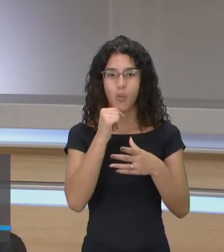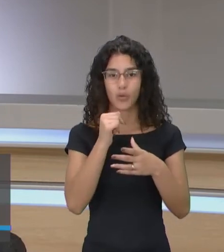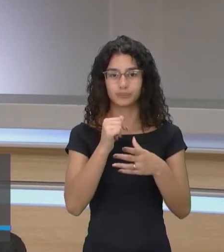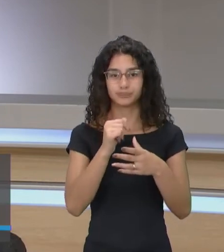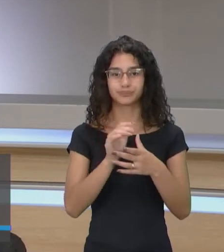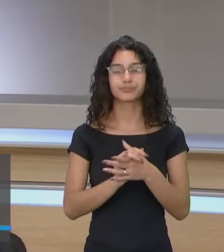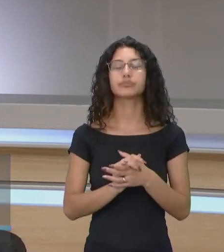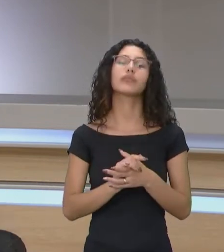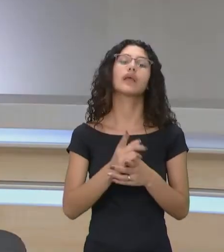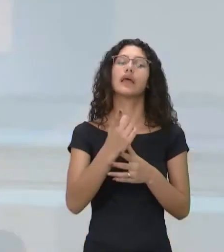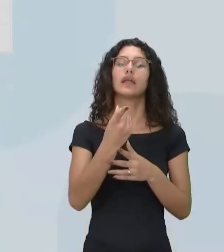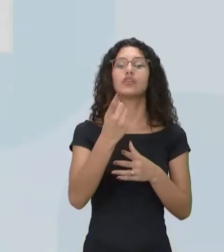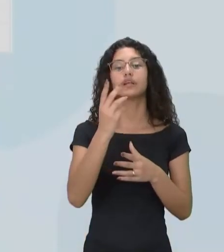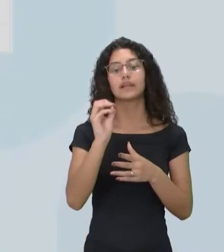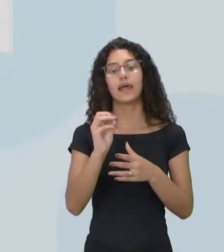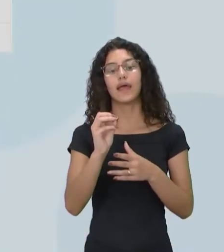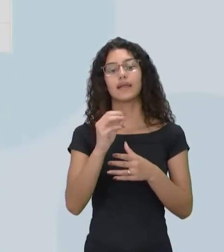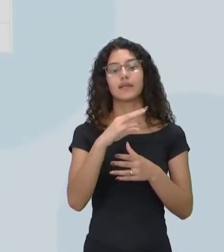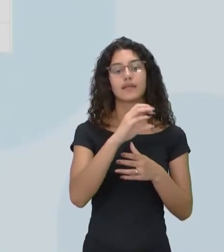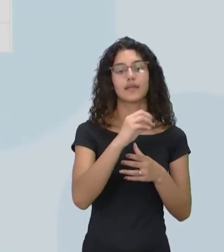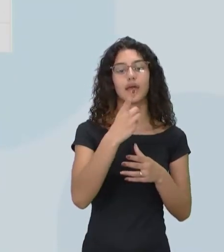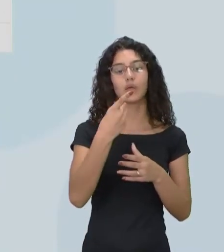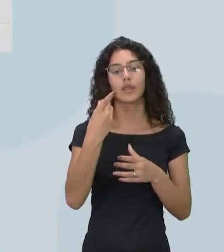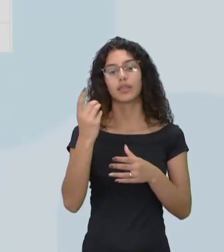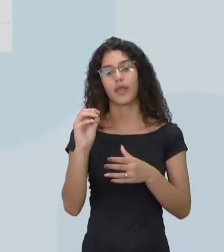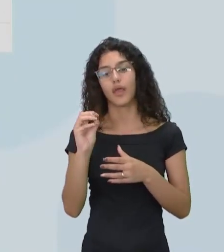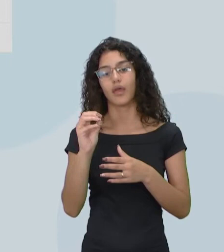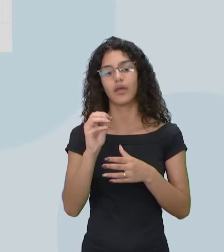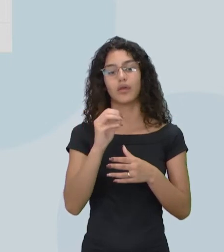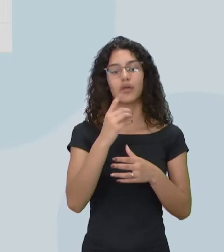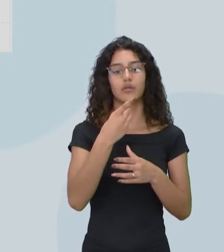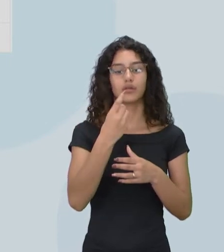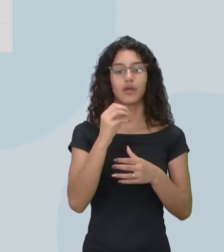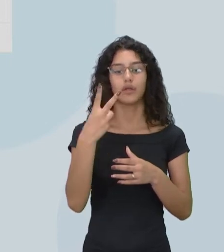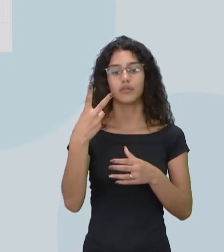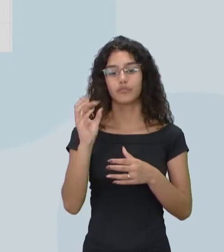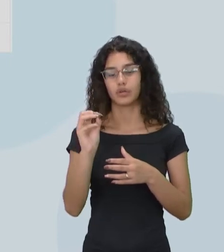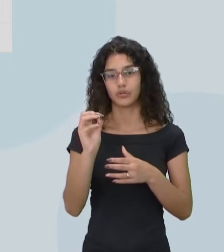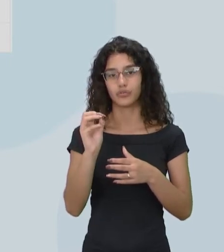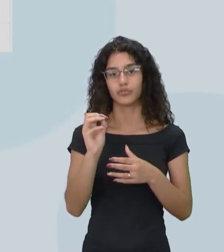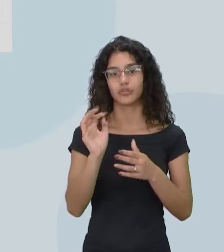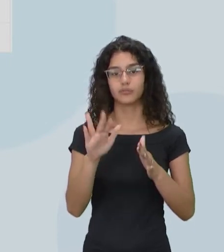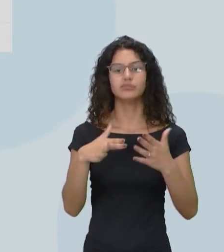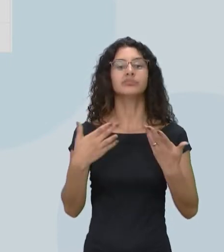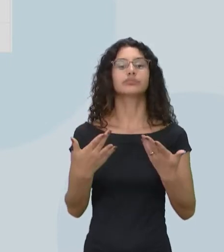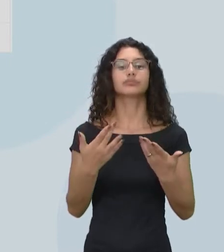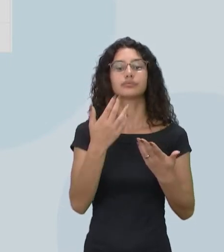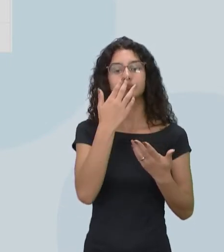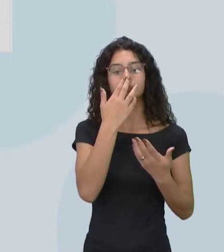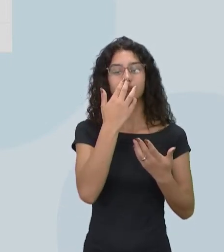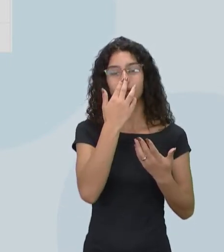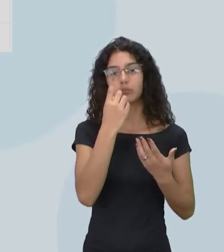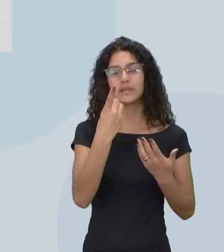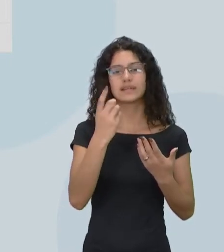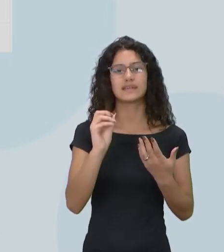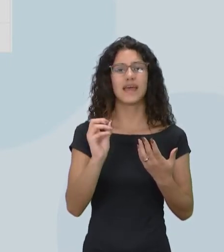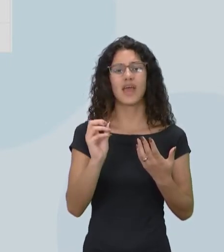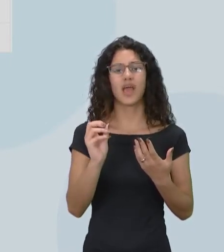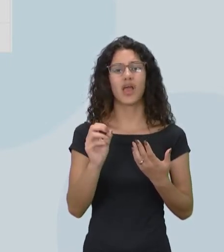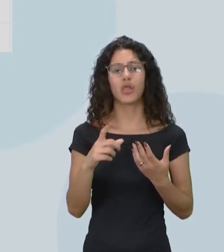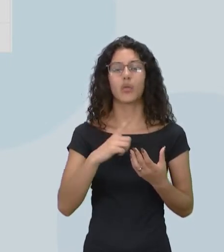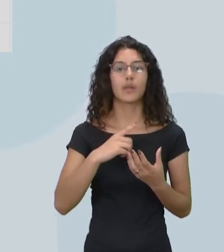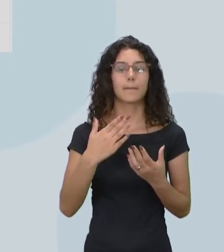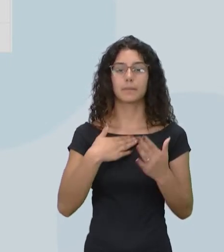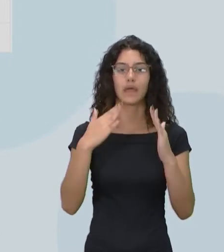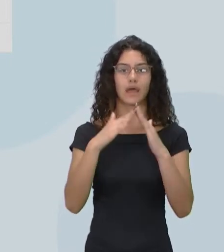gente vai vendo ali, ó, de 0 a 10 metros cúbicos, de 10 a 20. E assim, você vai falar, mas 10 metros cúbicos, isso não dá a